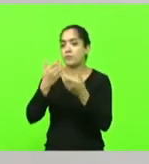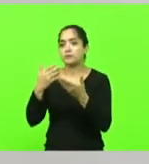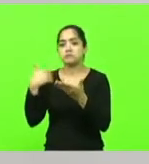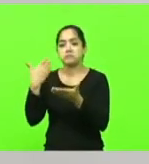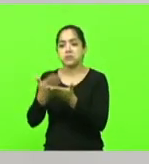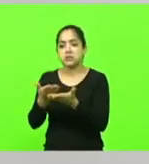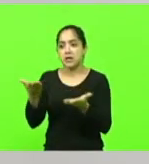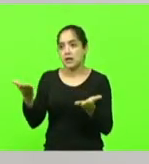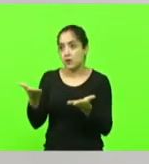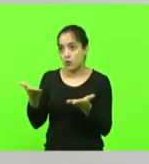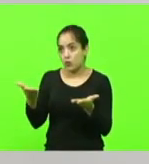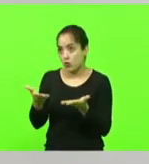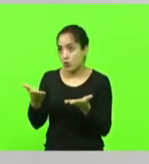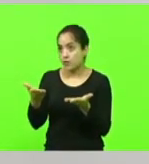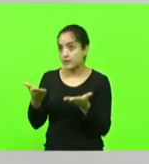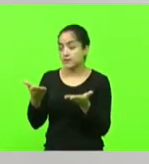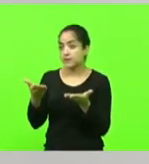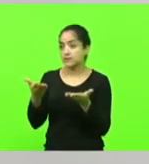agora